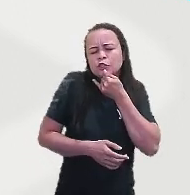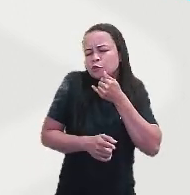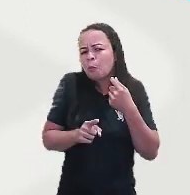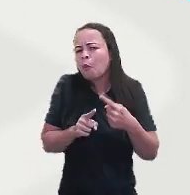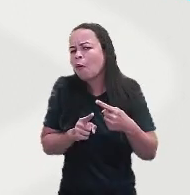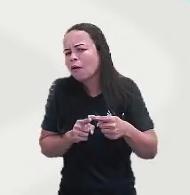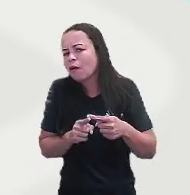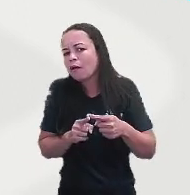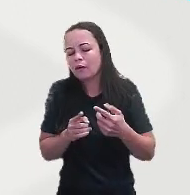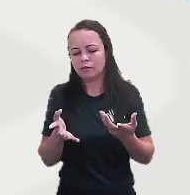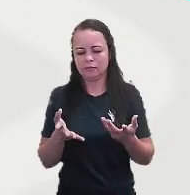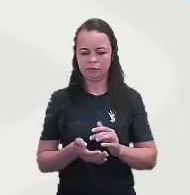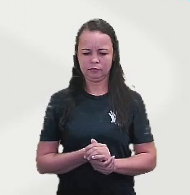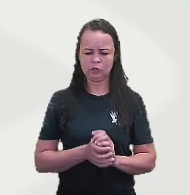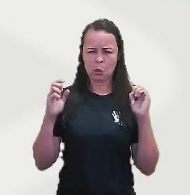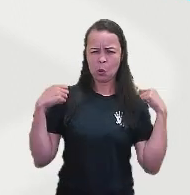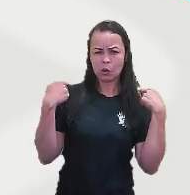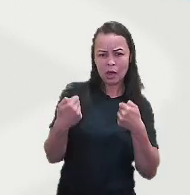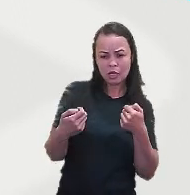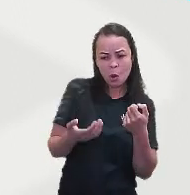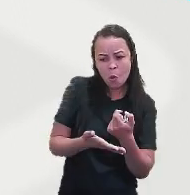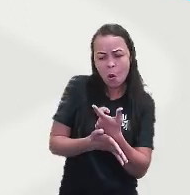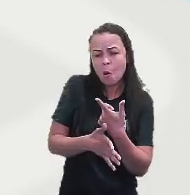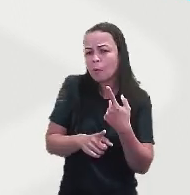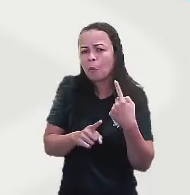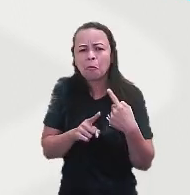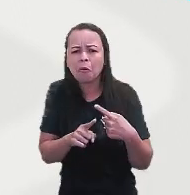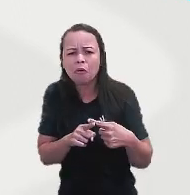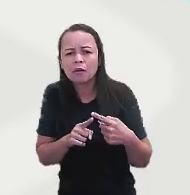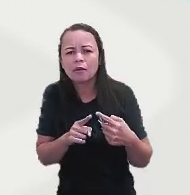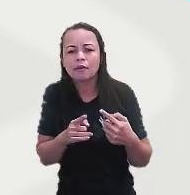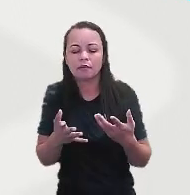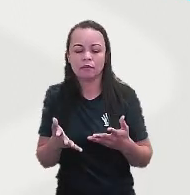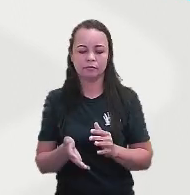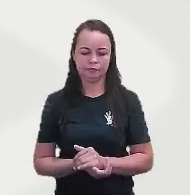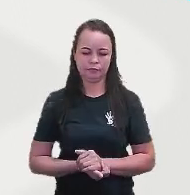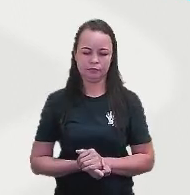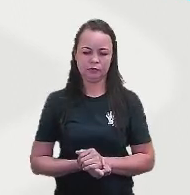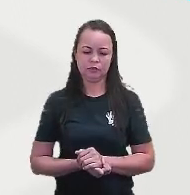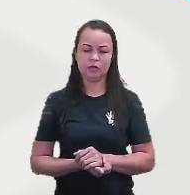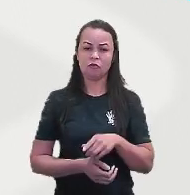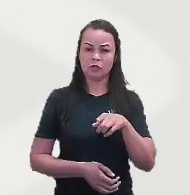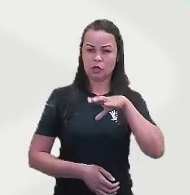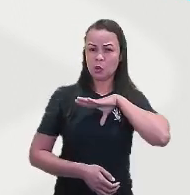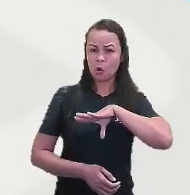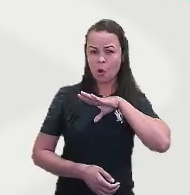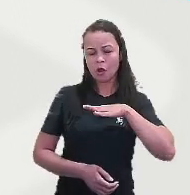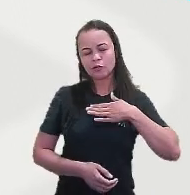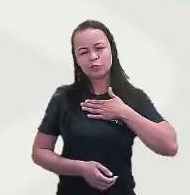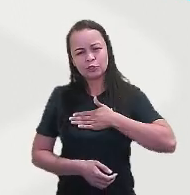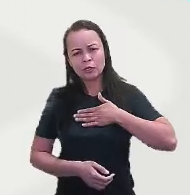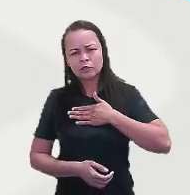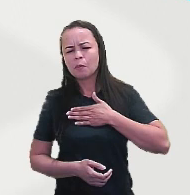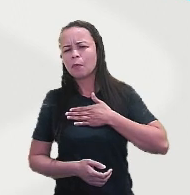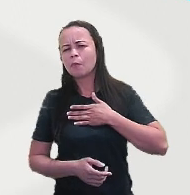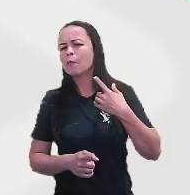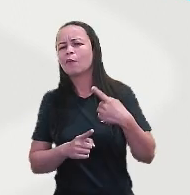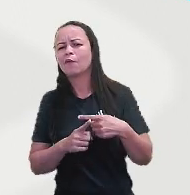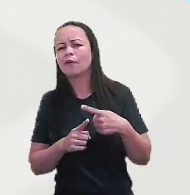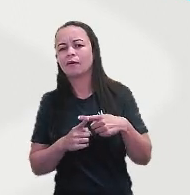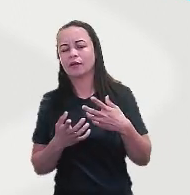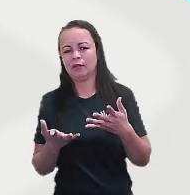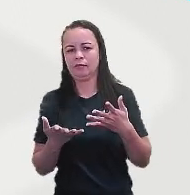não comprou o casaco? Porque você gosta de língua portuguesa, né? Então, por qual razão, por